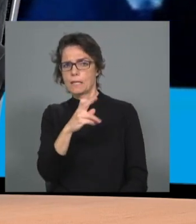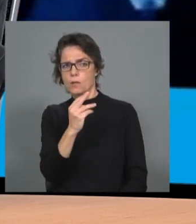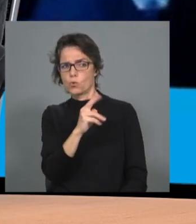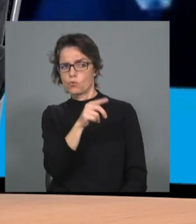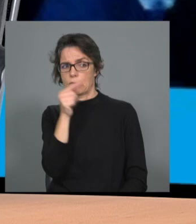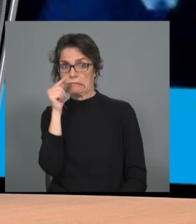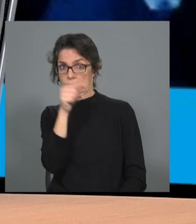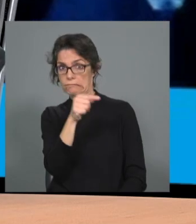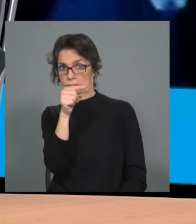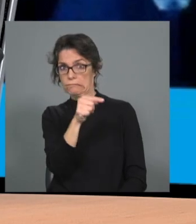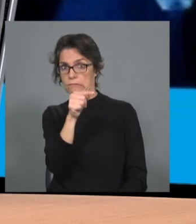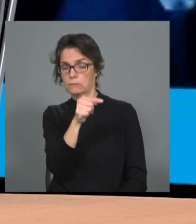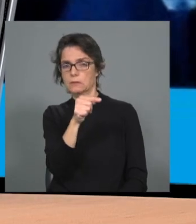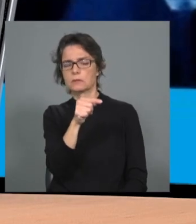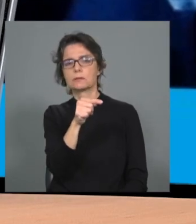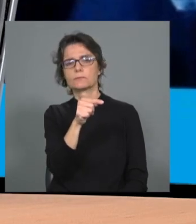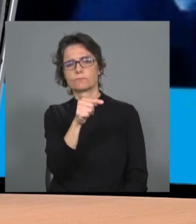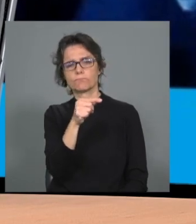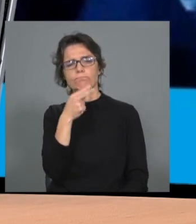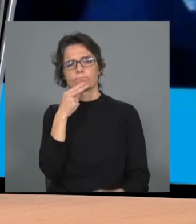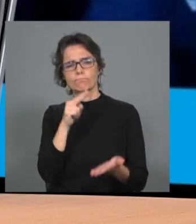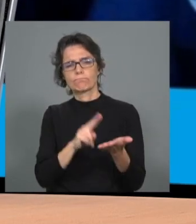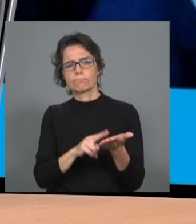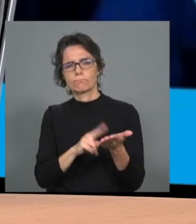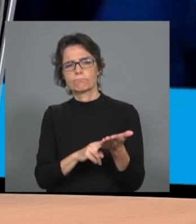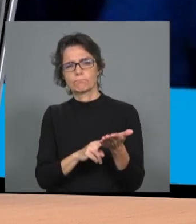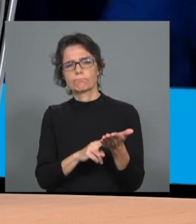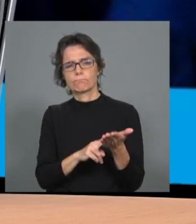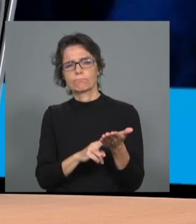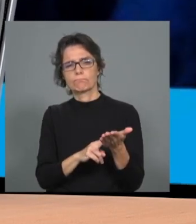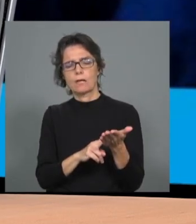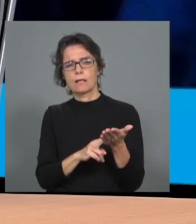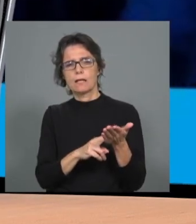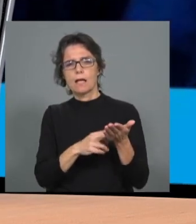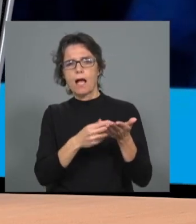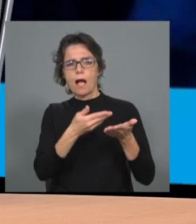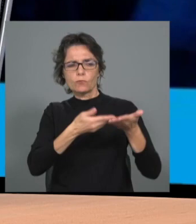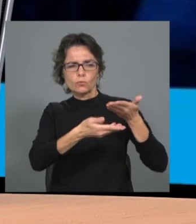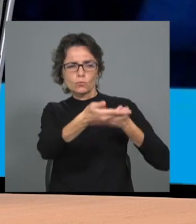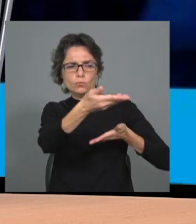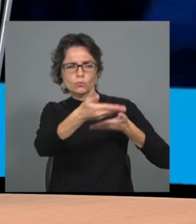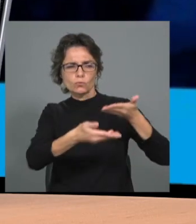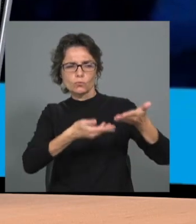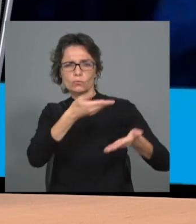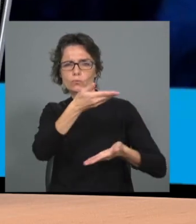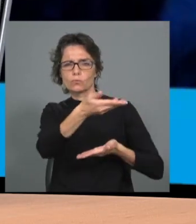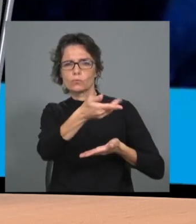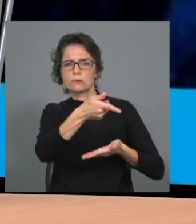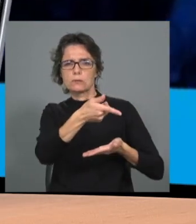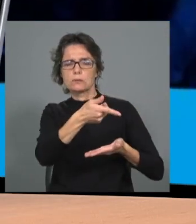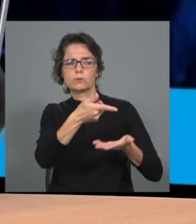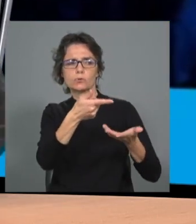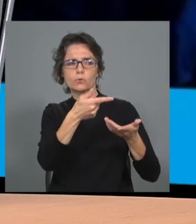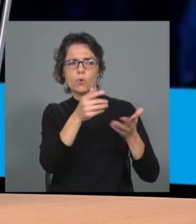o olhar trocado entre Mateus e Jesus nos arredores de Cafarnaum, onde